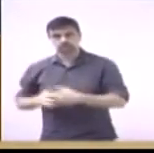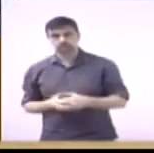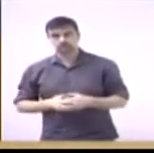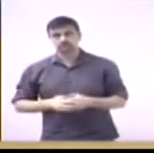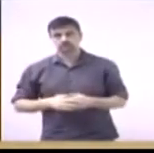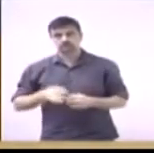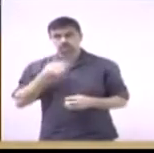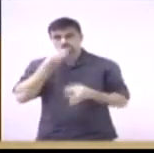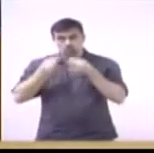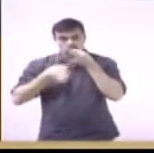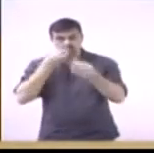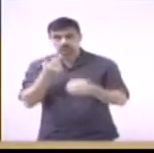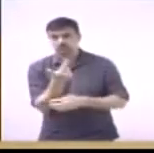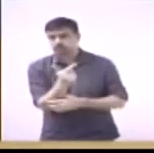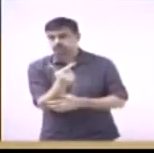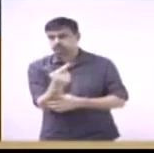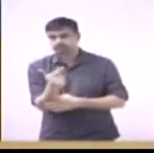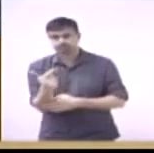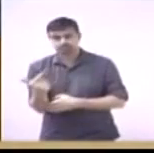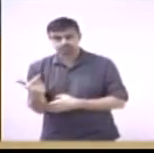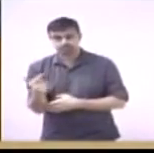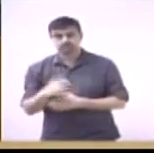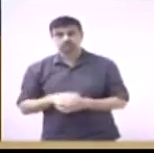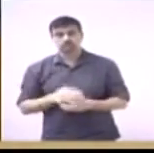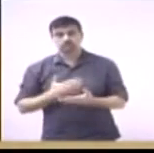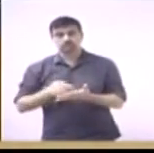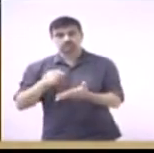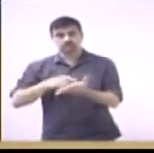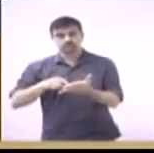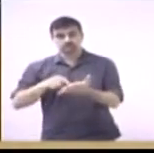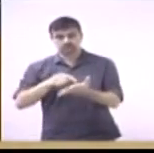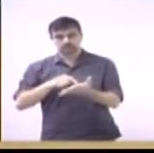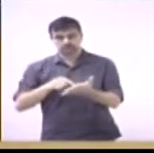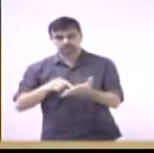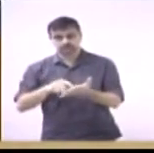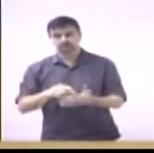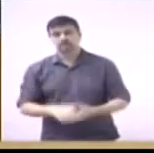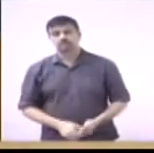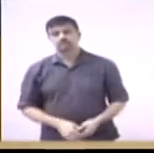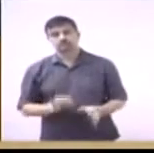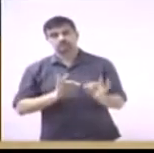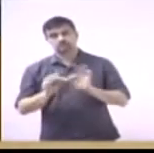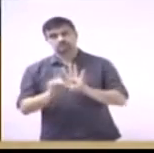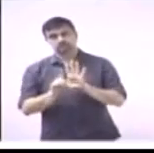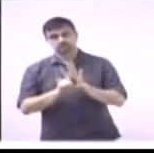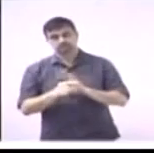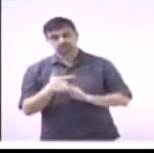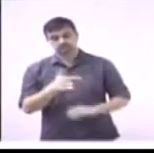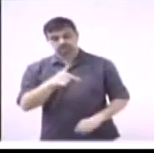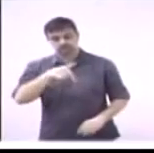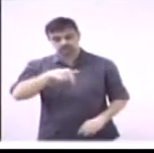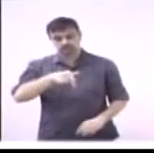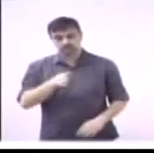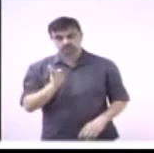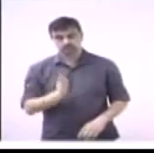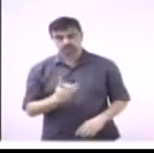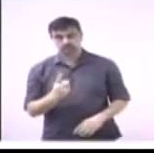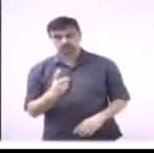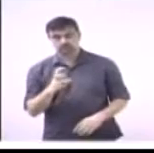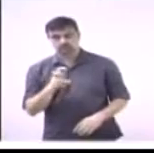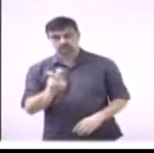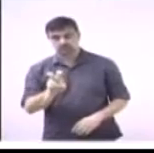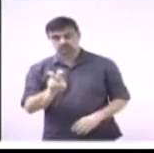Ninguém querendo fazer uso da palavra. Em votação, o projeto de lei número 27/15.